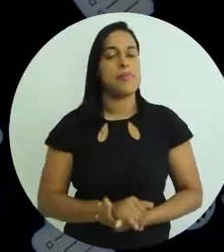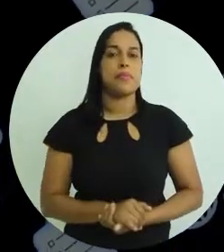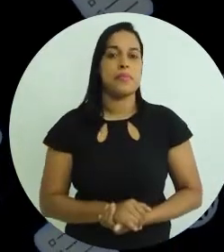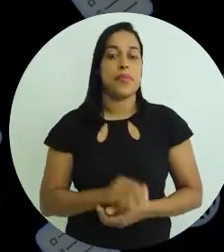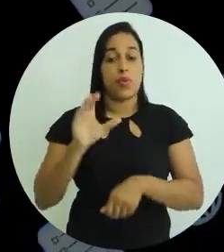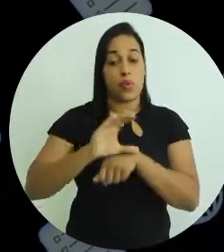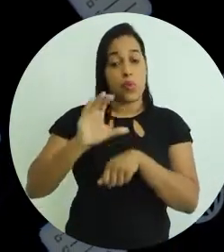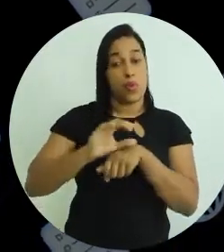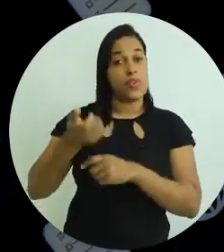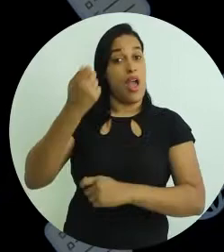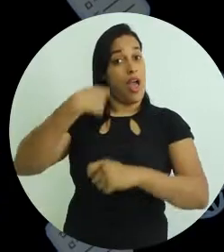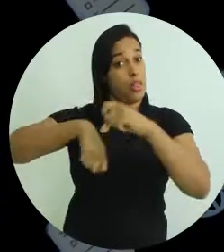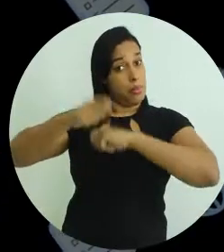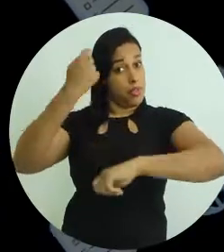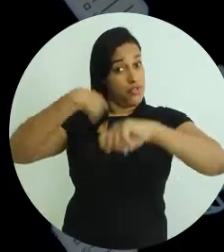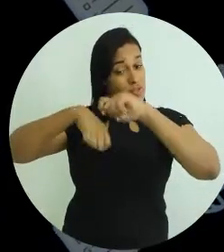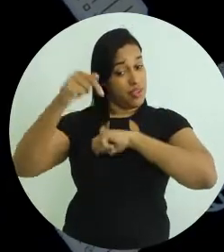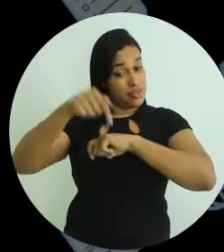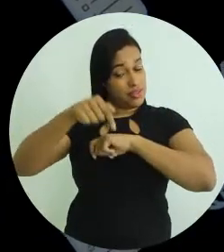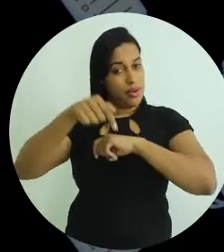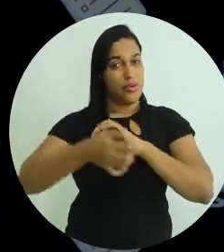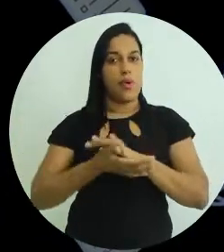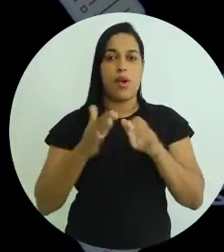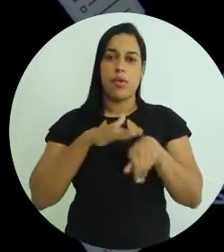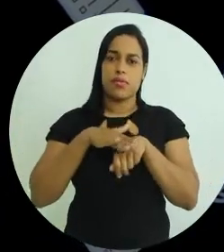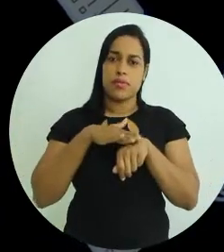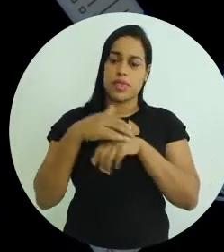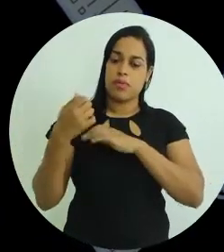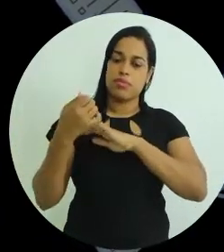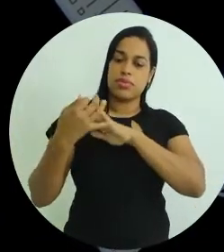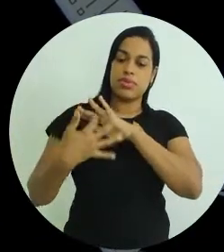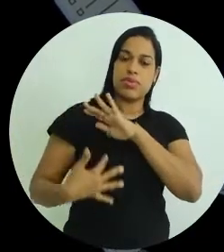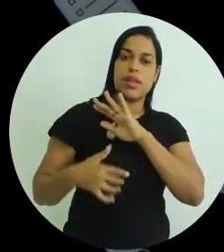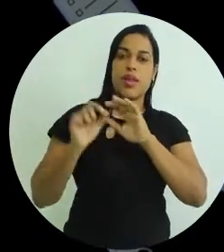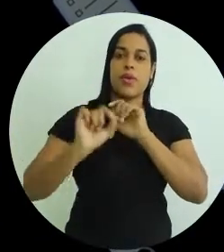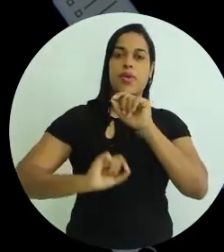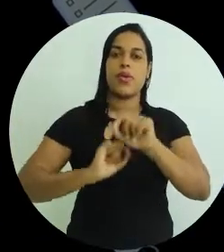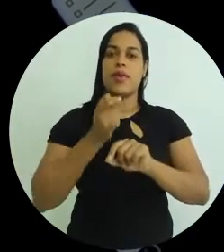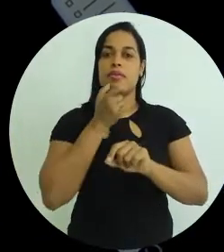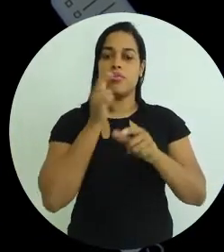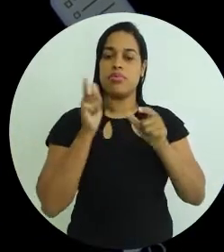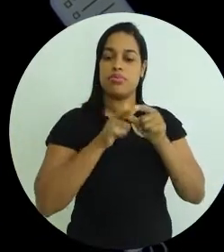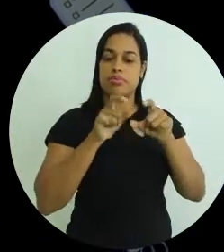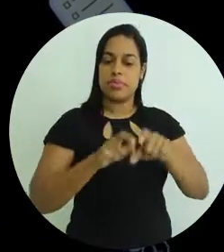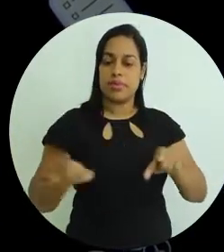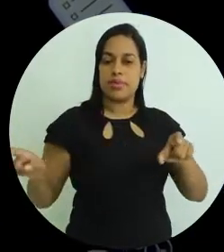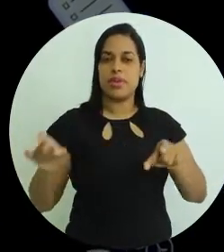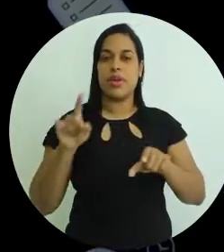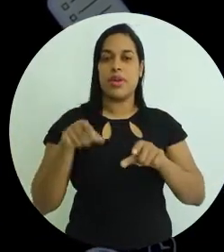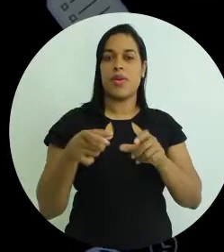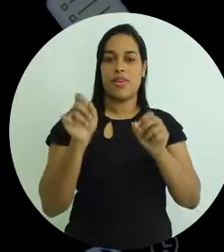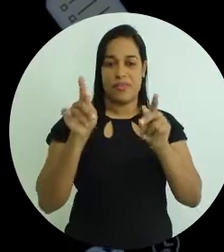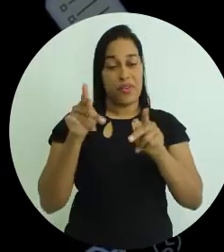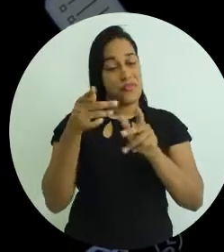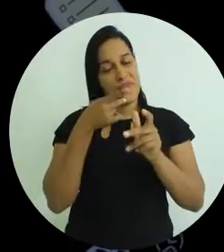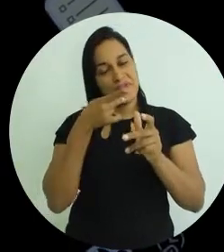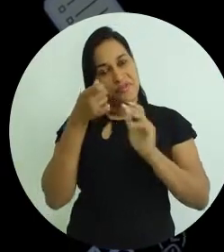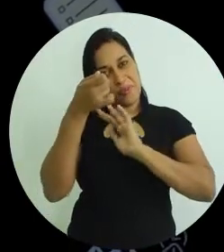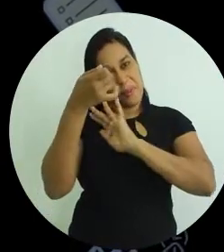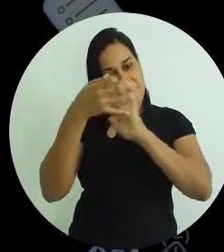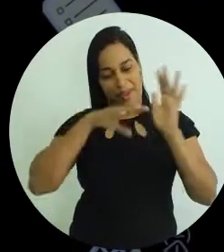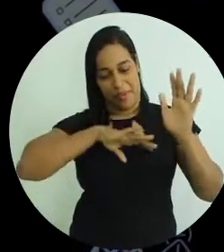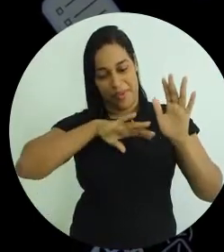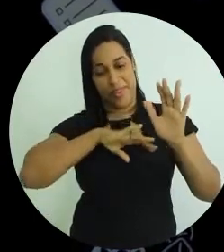no curso de Administração. A gente vai conversar agora um pouquinho sobre Enterprise Resource Planning, ok? Vamos falar em português, né? Sistema de